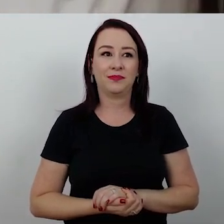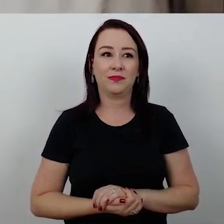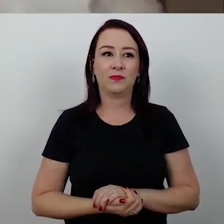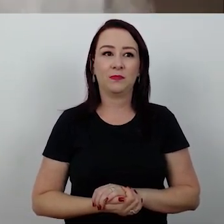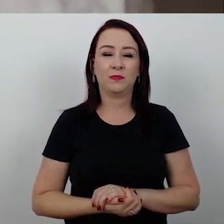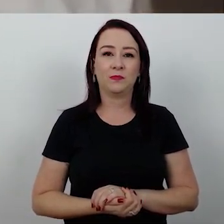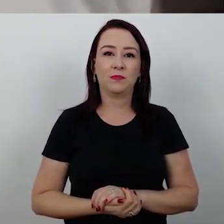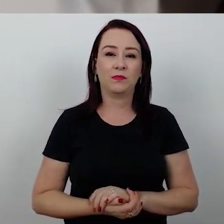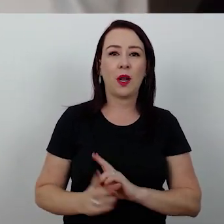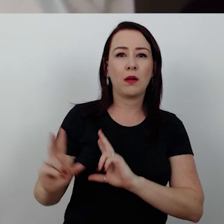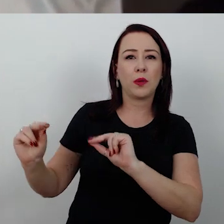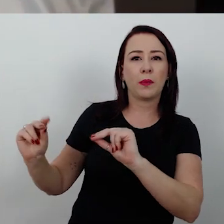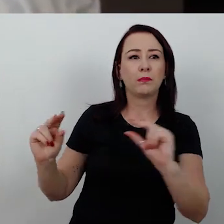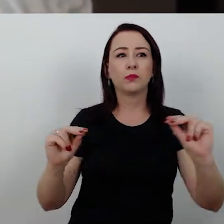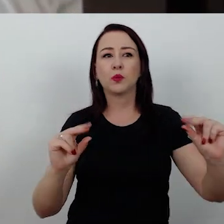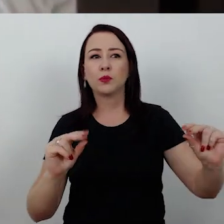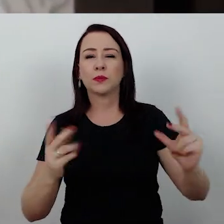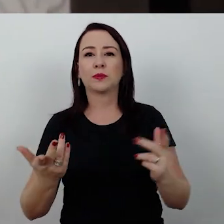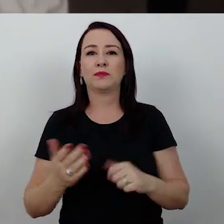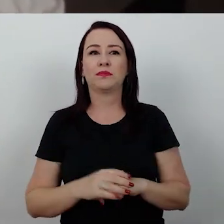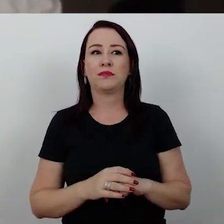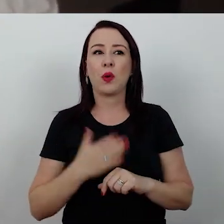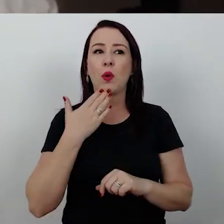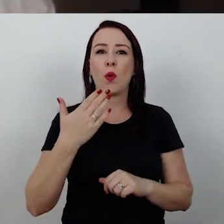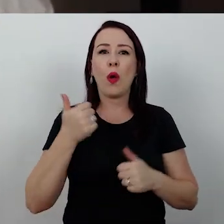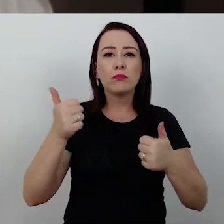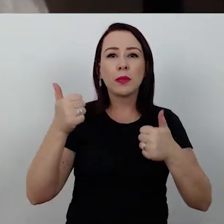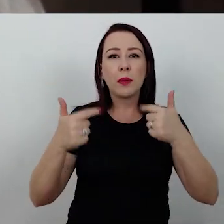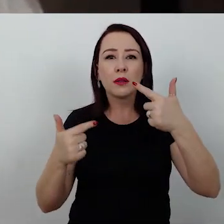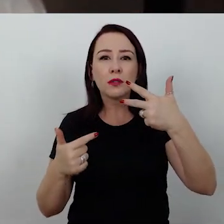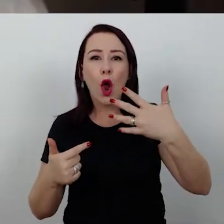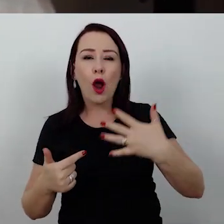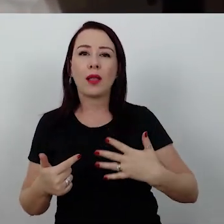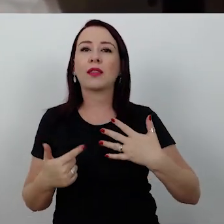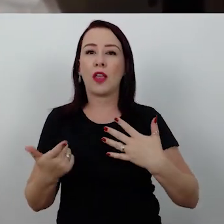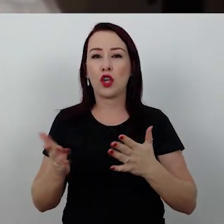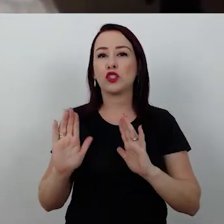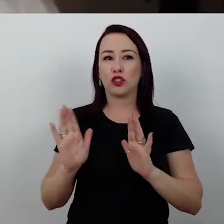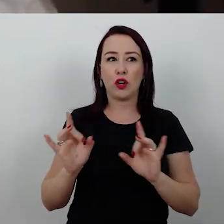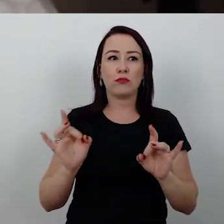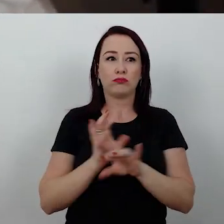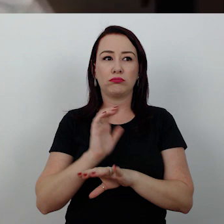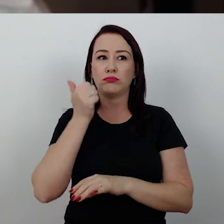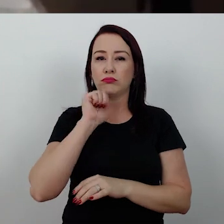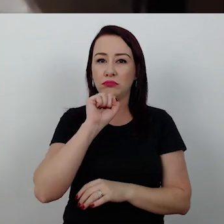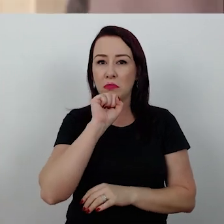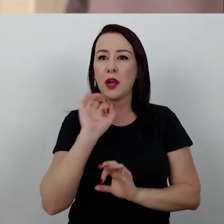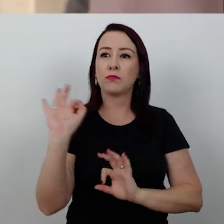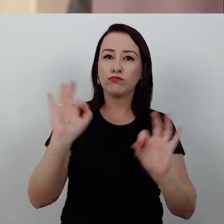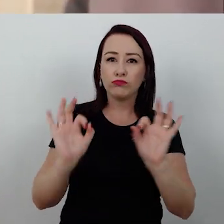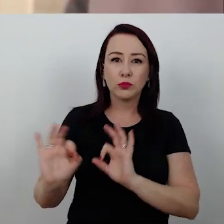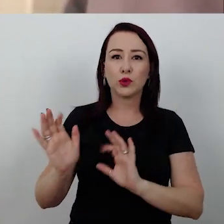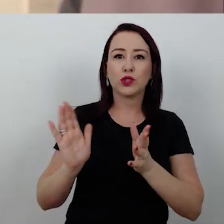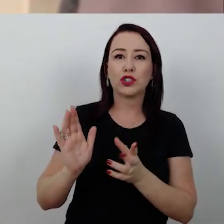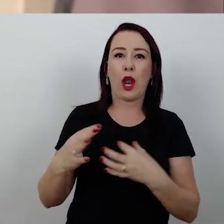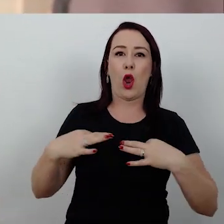Vai filmar a 23 antes. É mais fácil, porque é em ordem. E é já com as coisas da mãe que ele tá separando